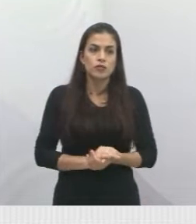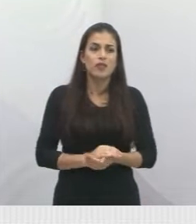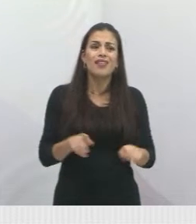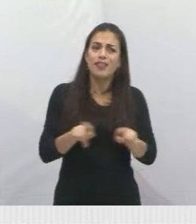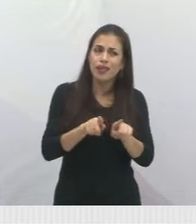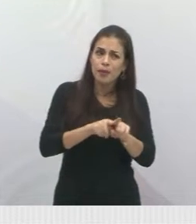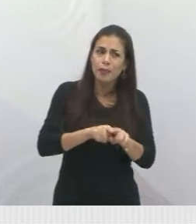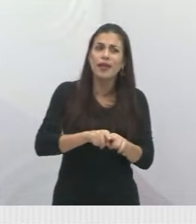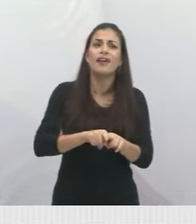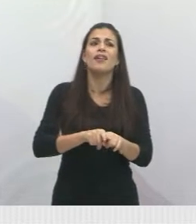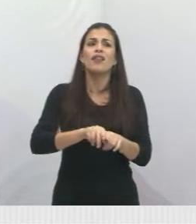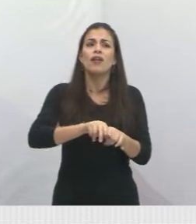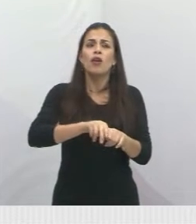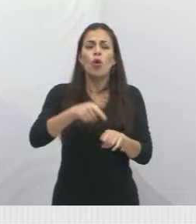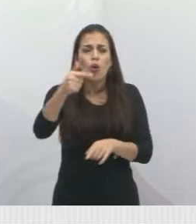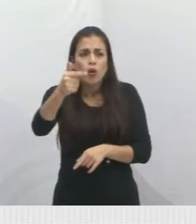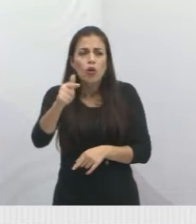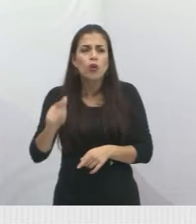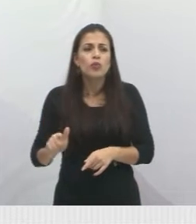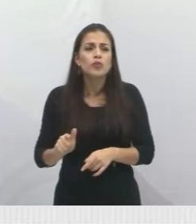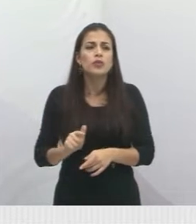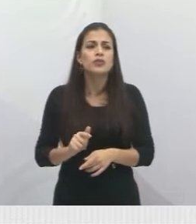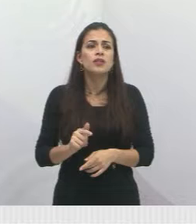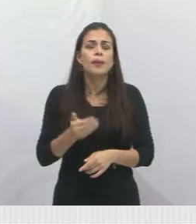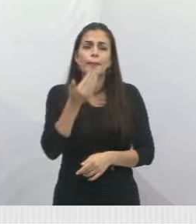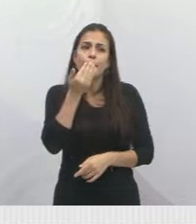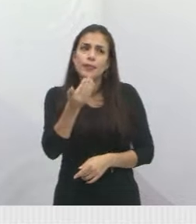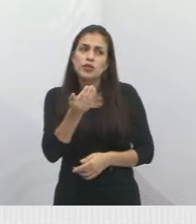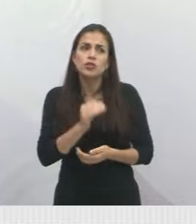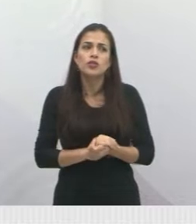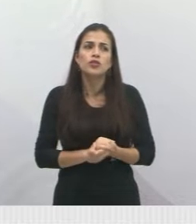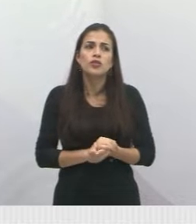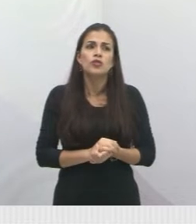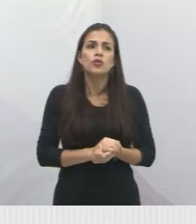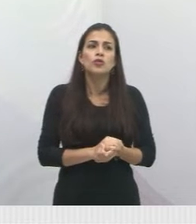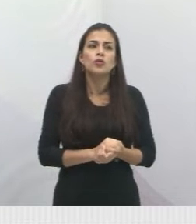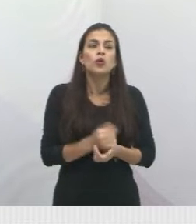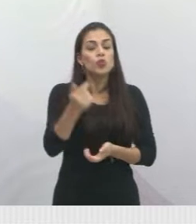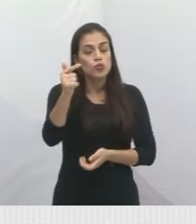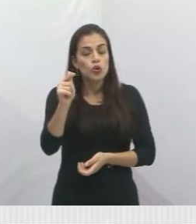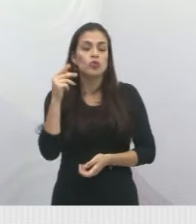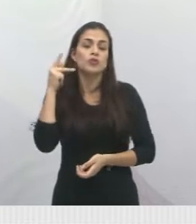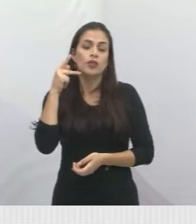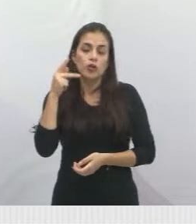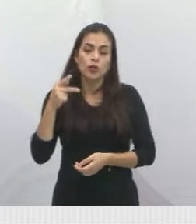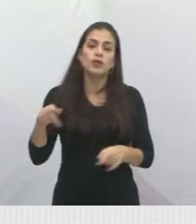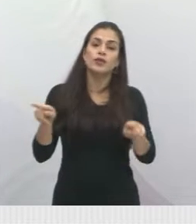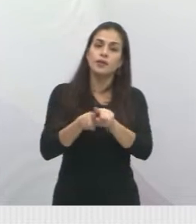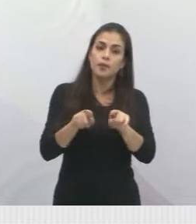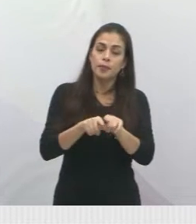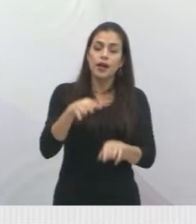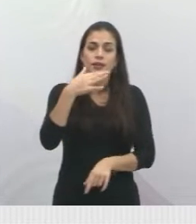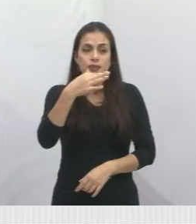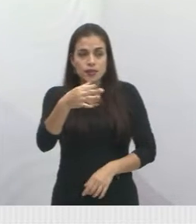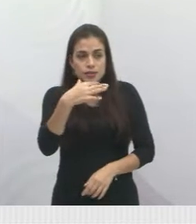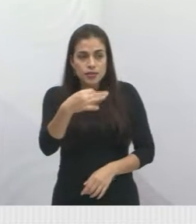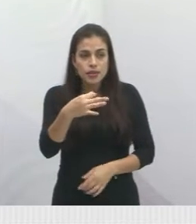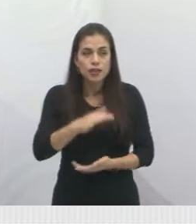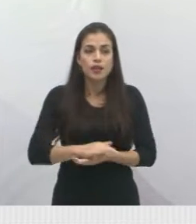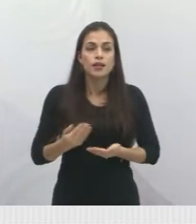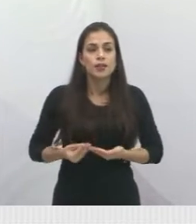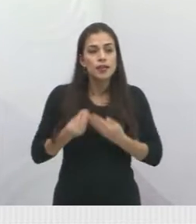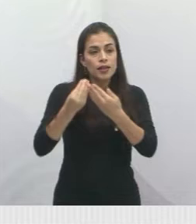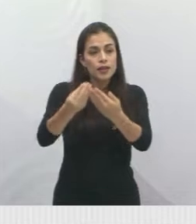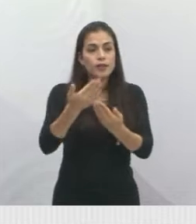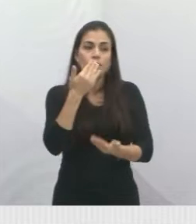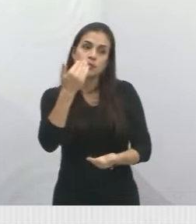fizemos junto ao secretário e os demais pares que estiveram presentes também puderam dar as suas sugestões e